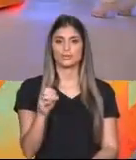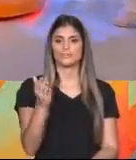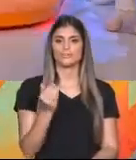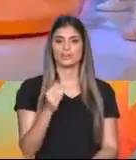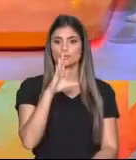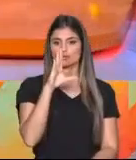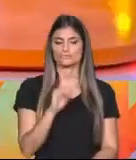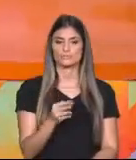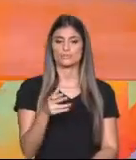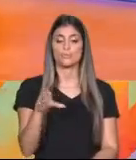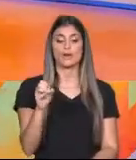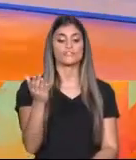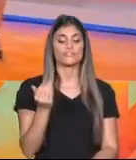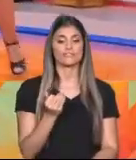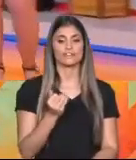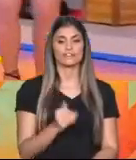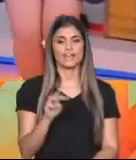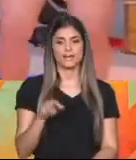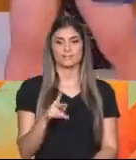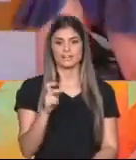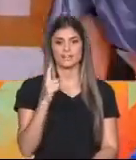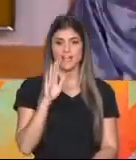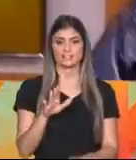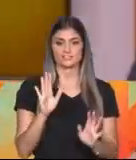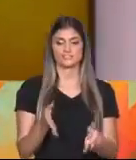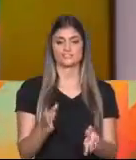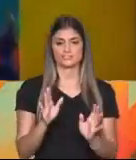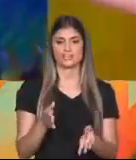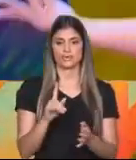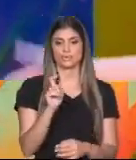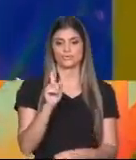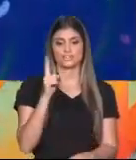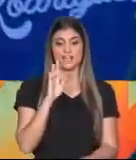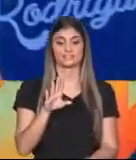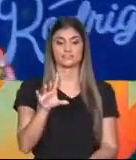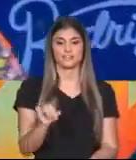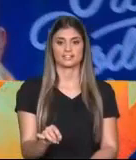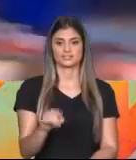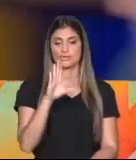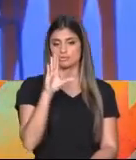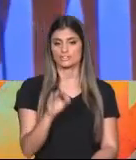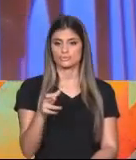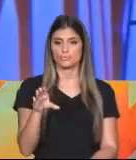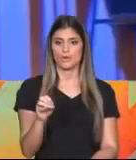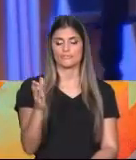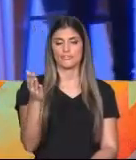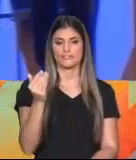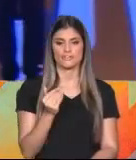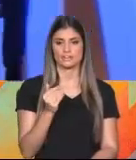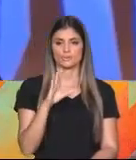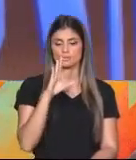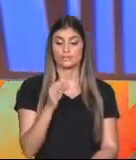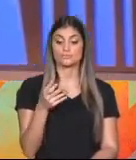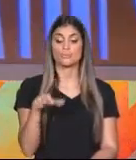não sabes o pão bem. A Maria já cá está, o Zé está cá também. Não sabes o pão bem, não sabes